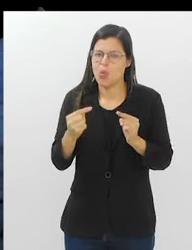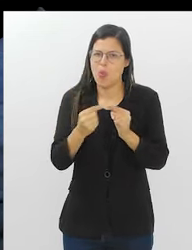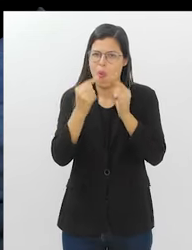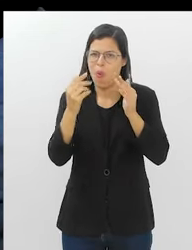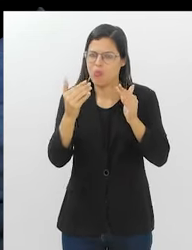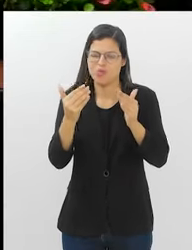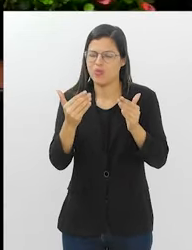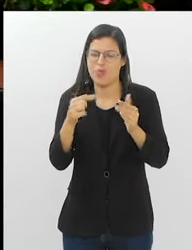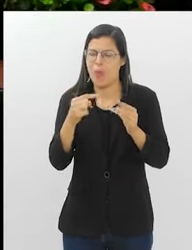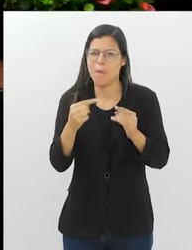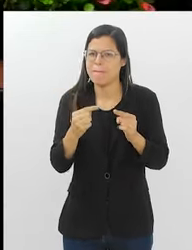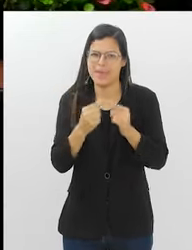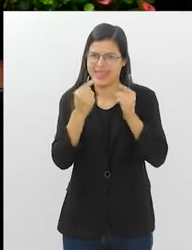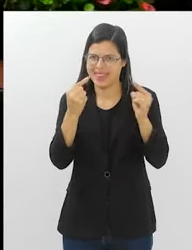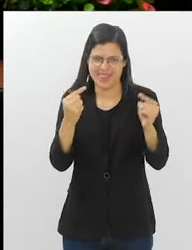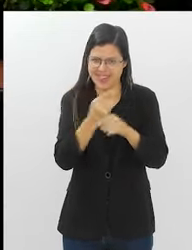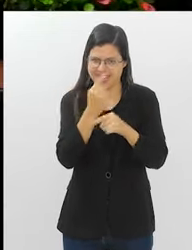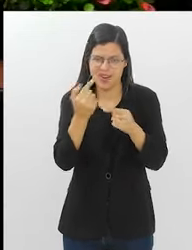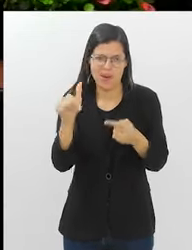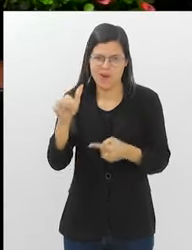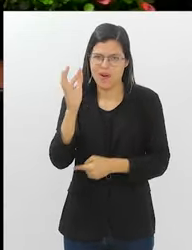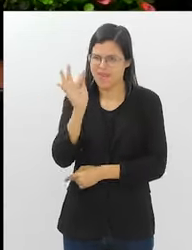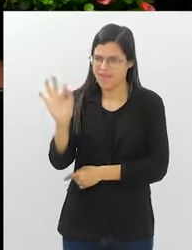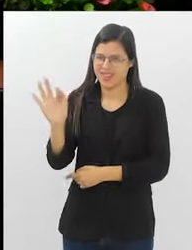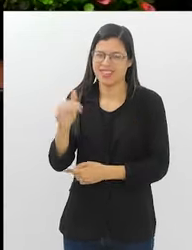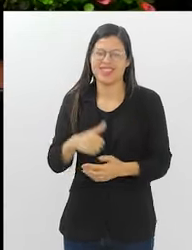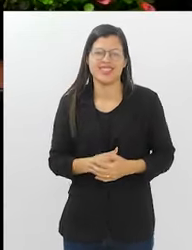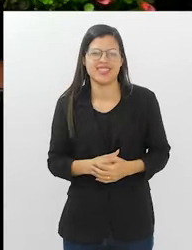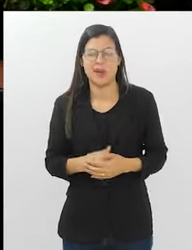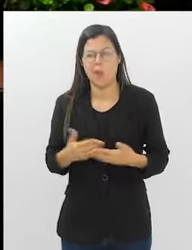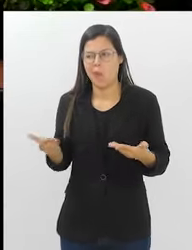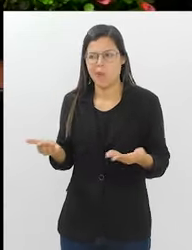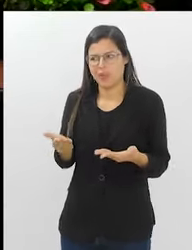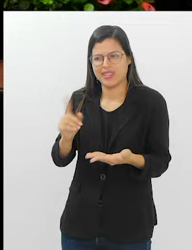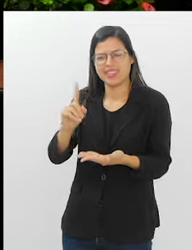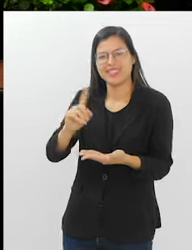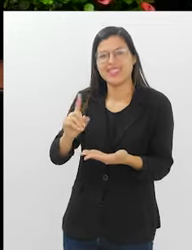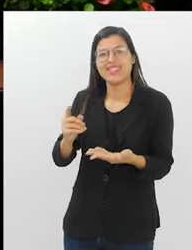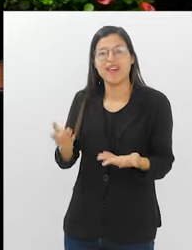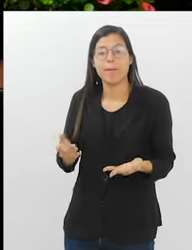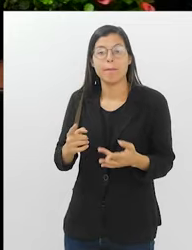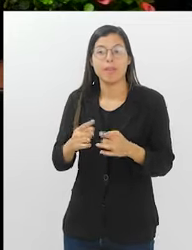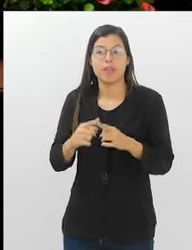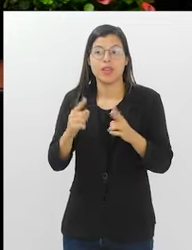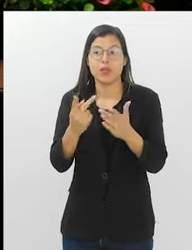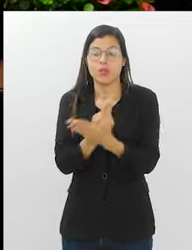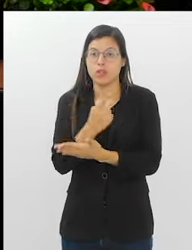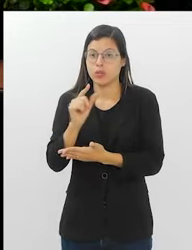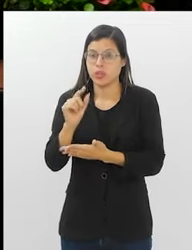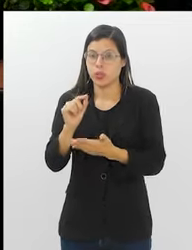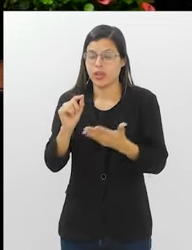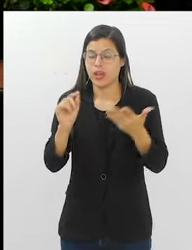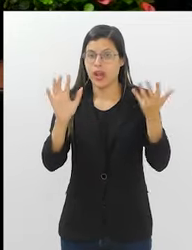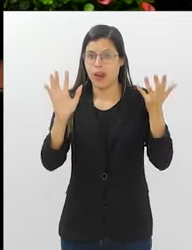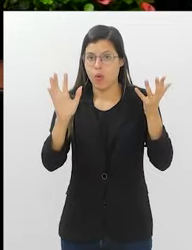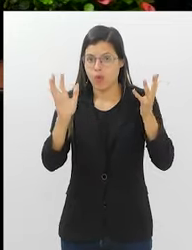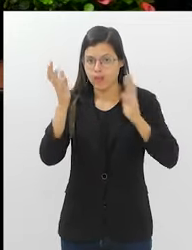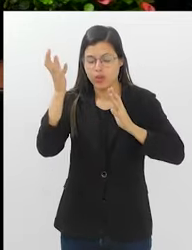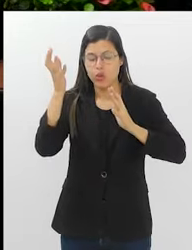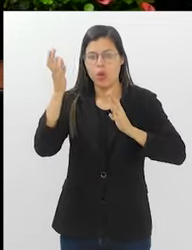sinceramente falando. Hoje talvez não, né? Mas, na verdade, o que que acontece? O fenômeno,